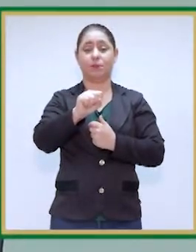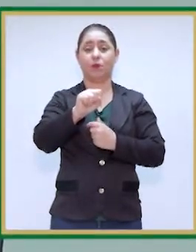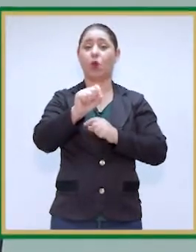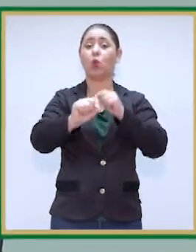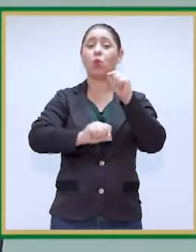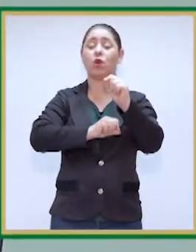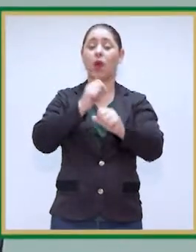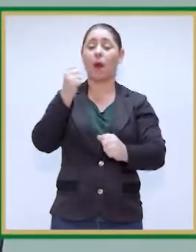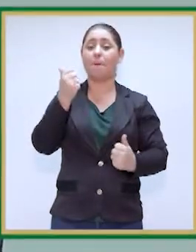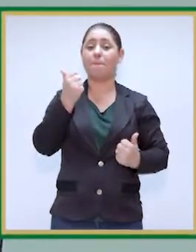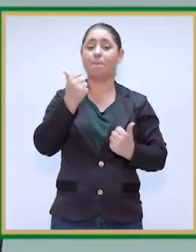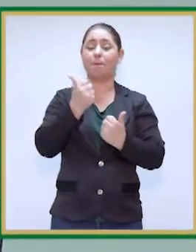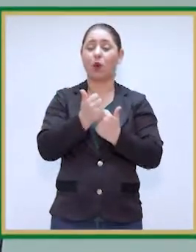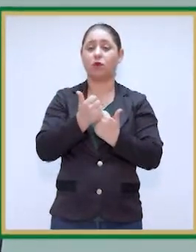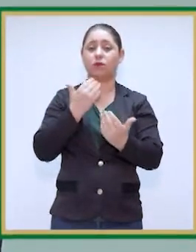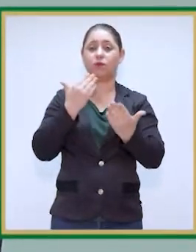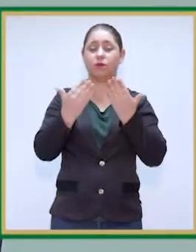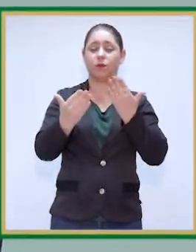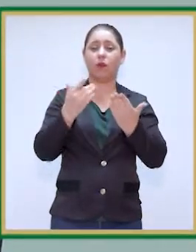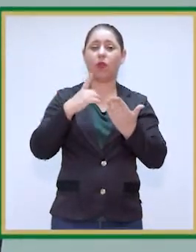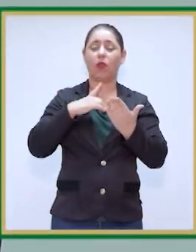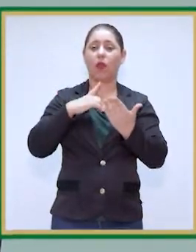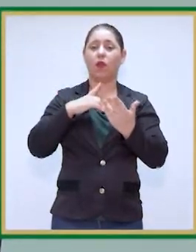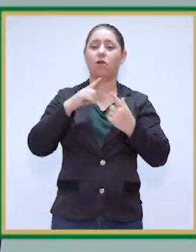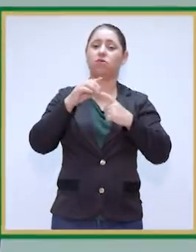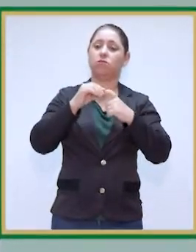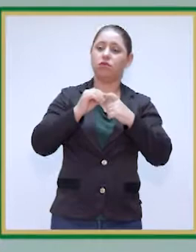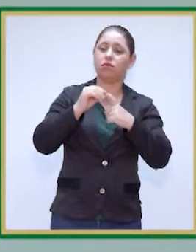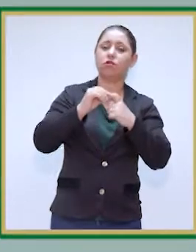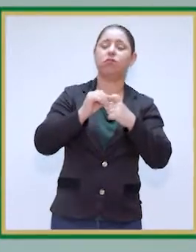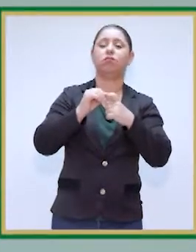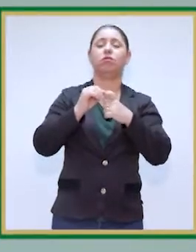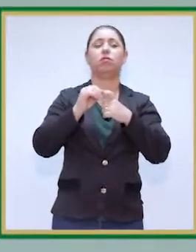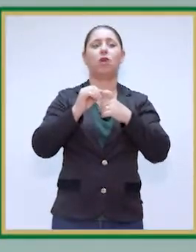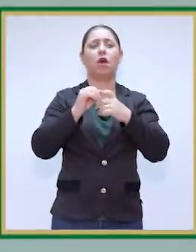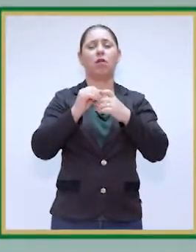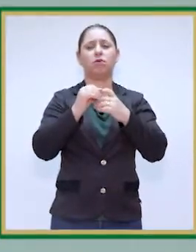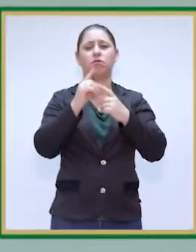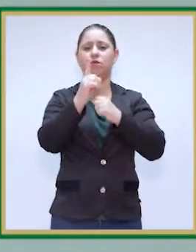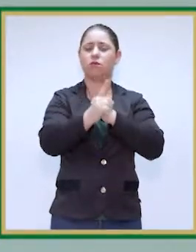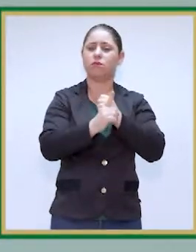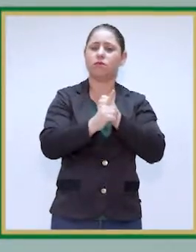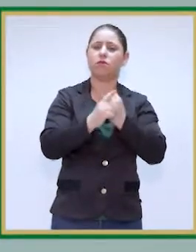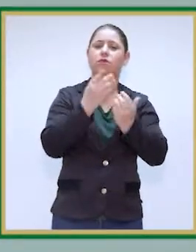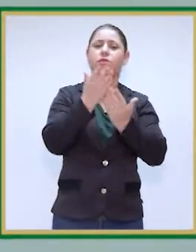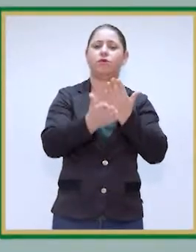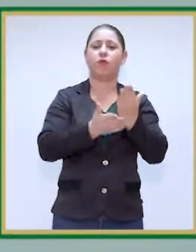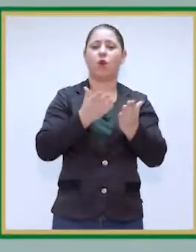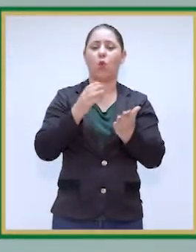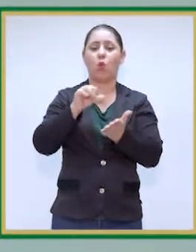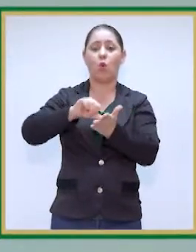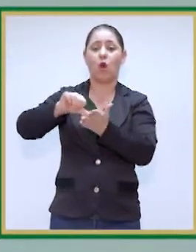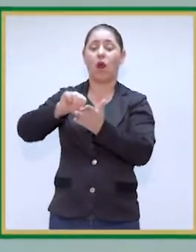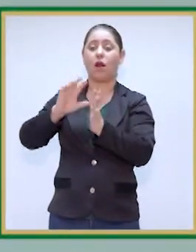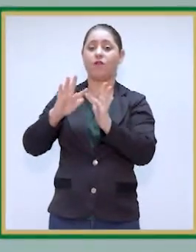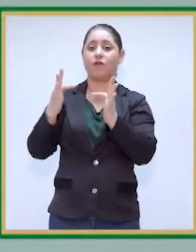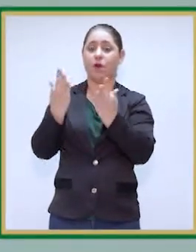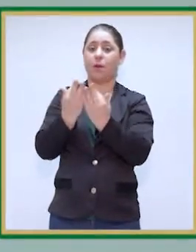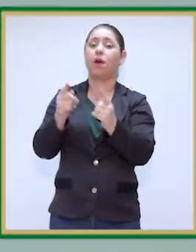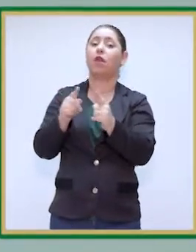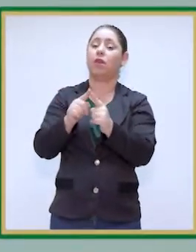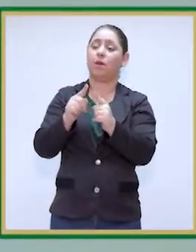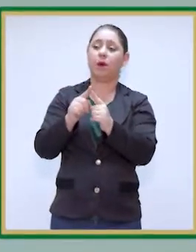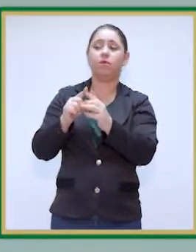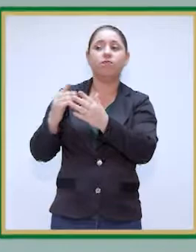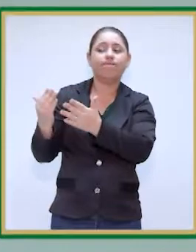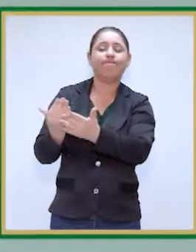Apoio Psicossocial, possui os residenciais terapêuticos, unidades de acolhimento e a própria família que vai